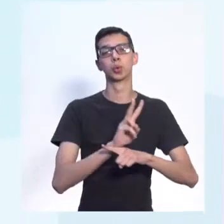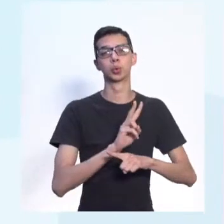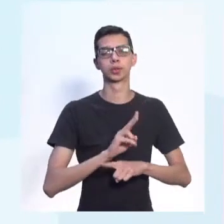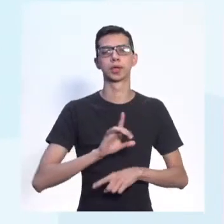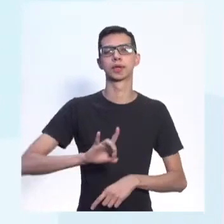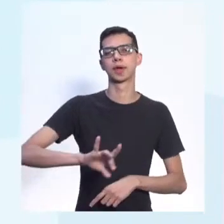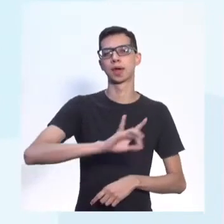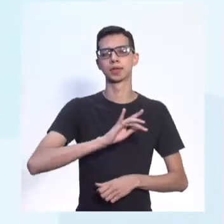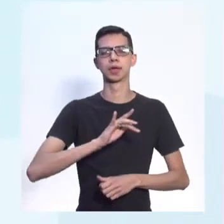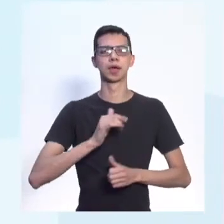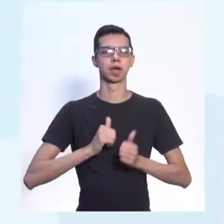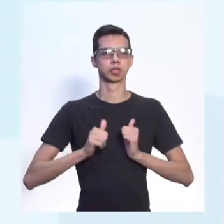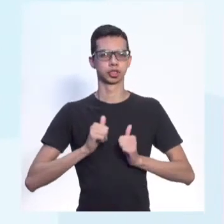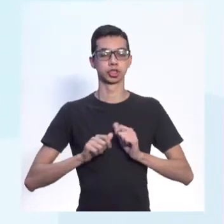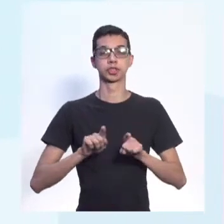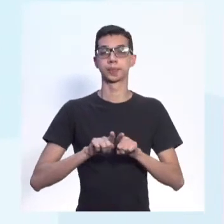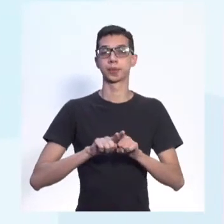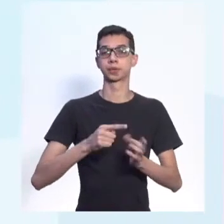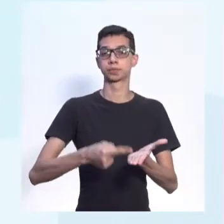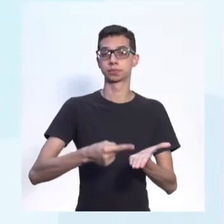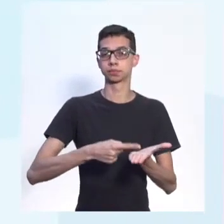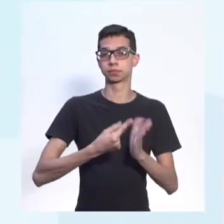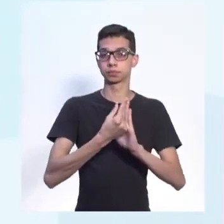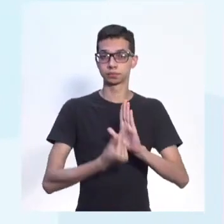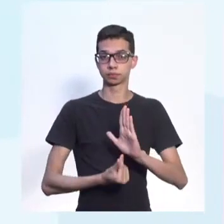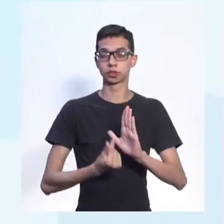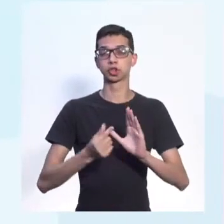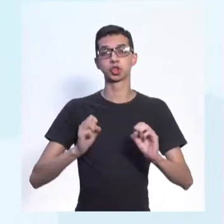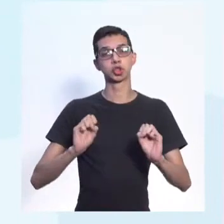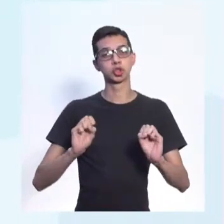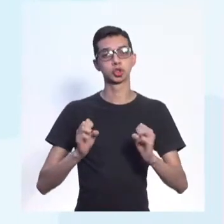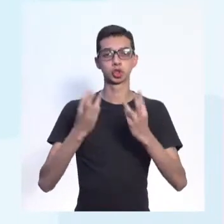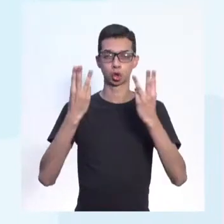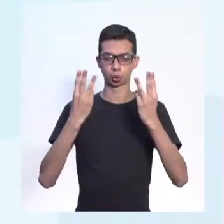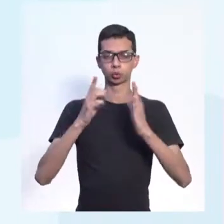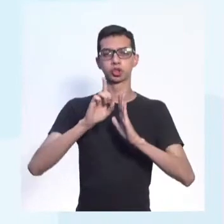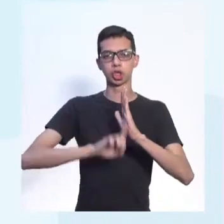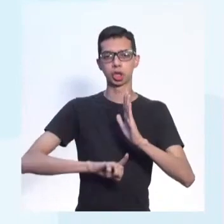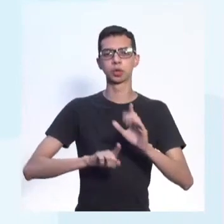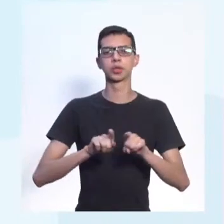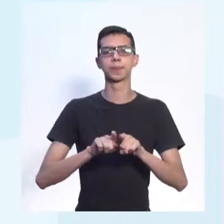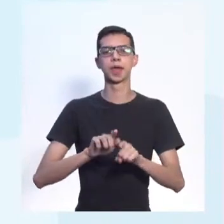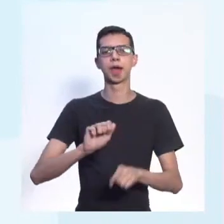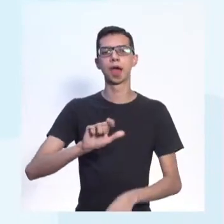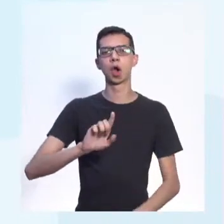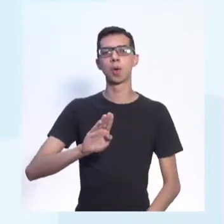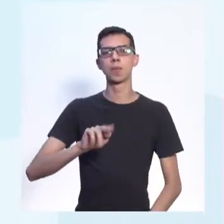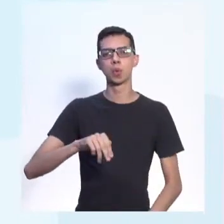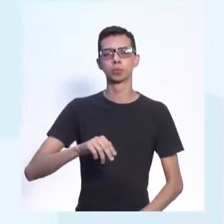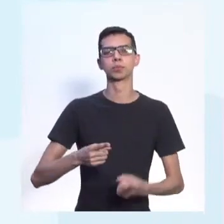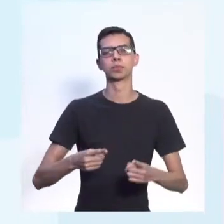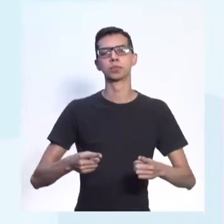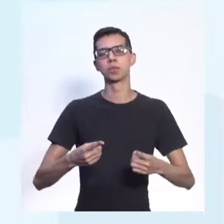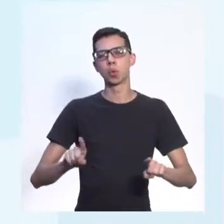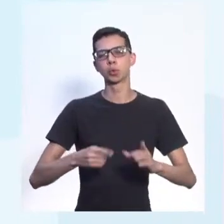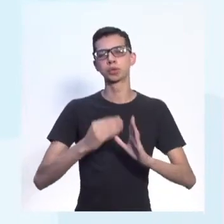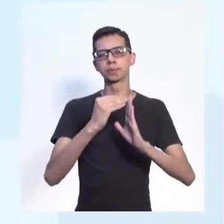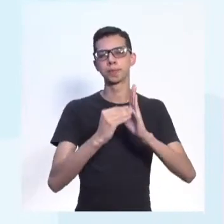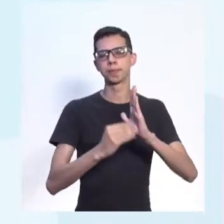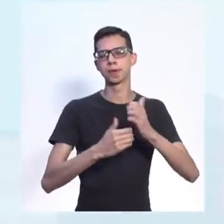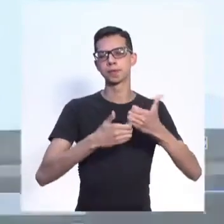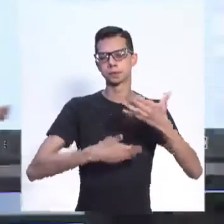Né? Negociam shows, direitos sobre a vendagem de álbuns e exibições públicas dos contratados aí por ele. Tá bom?